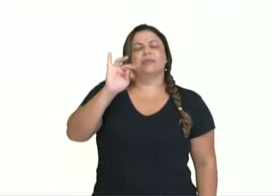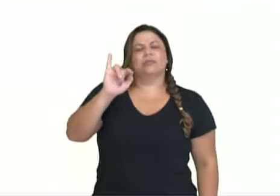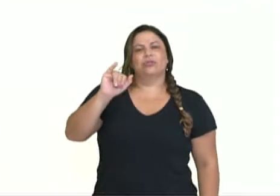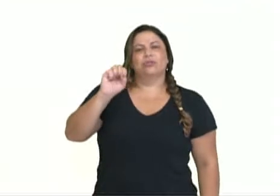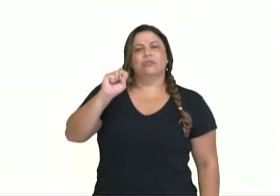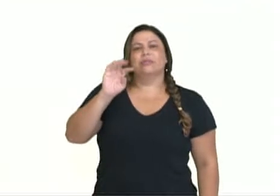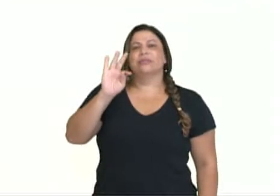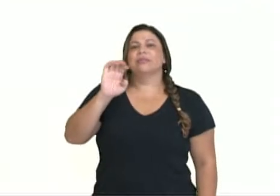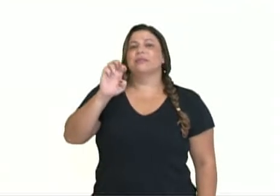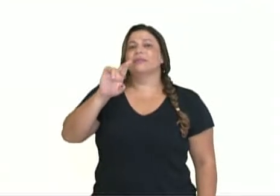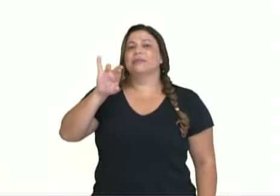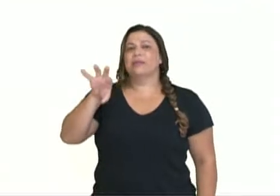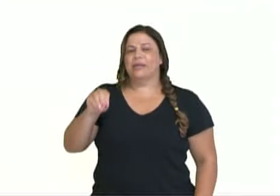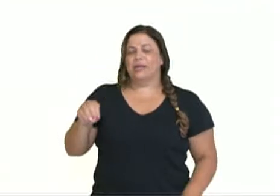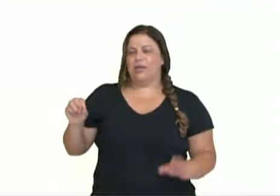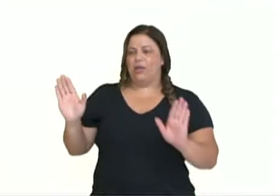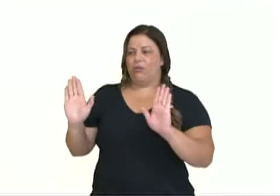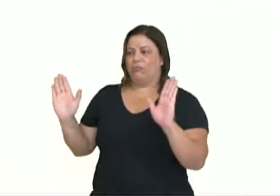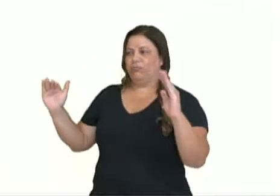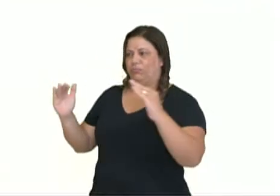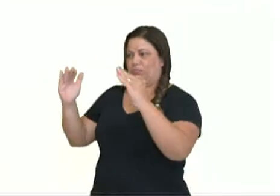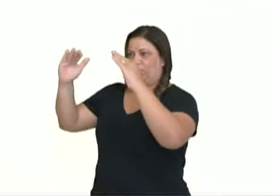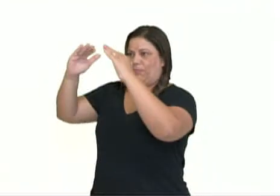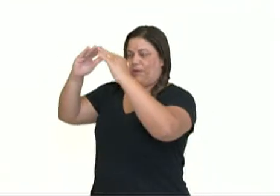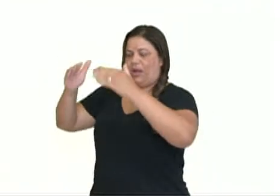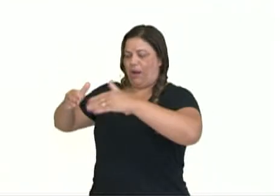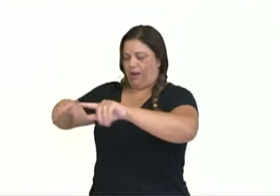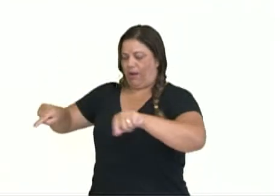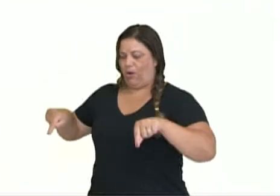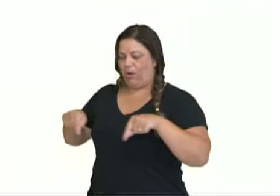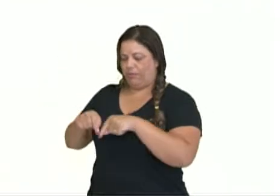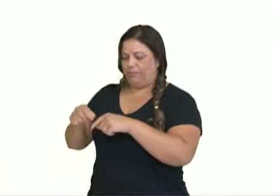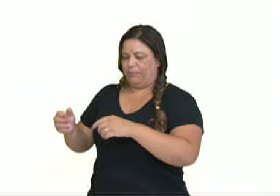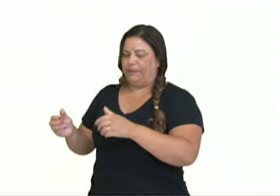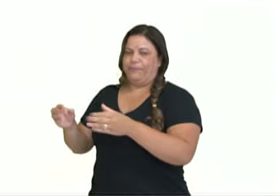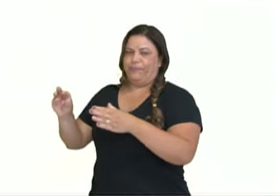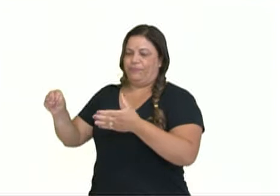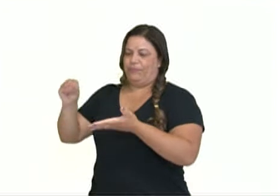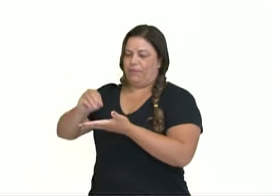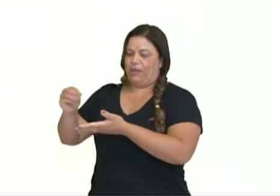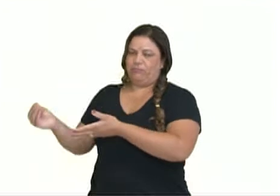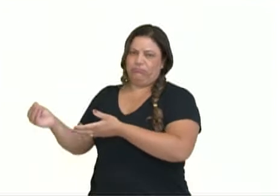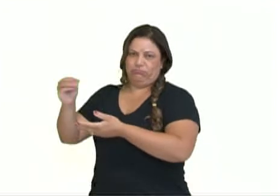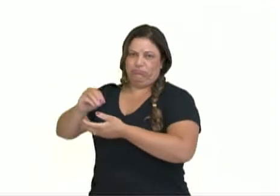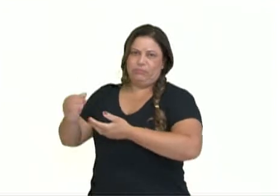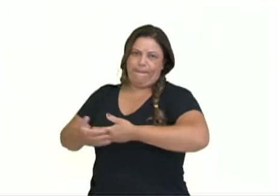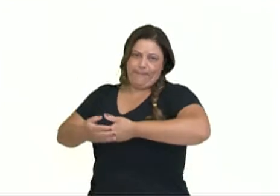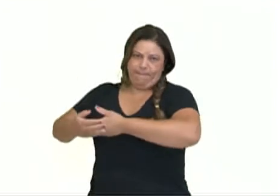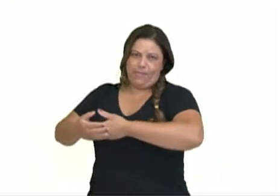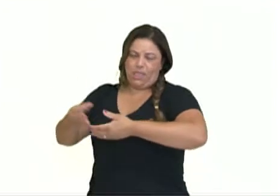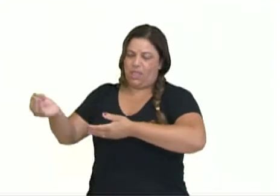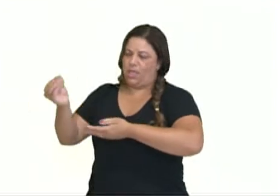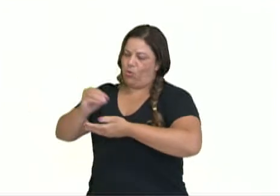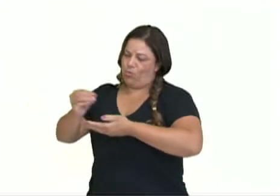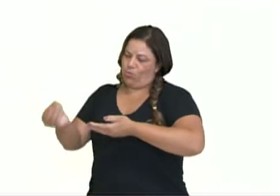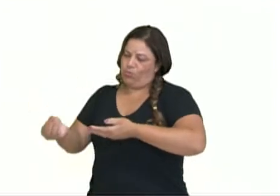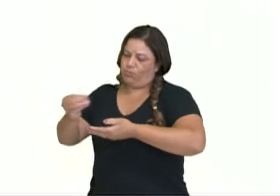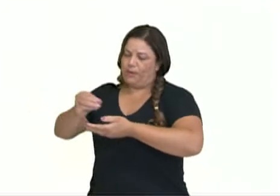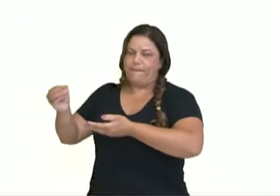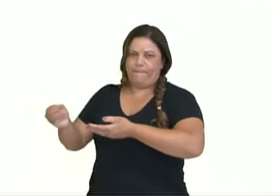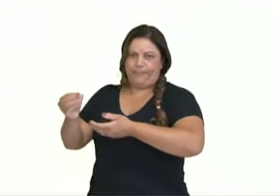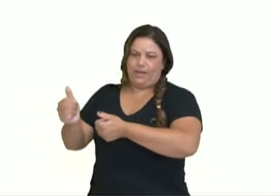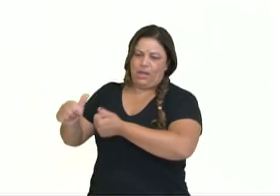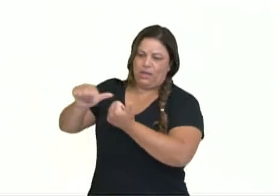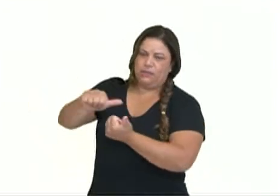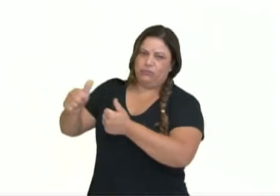como se fosse uma capelinha feita para batismo de crianças. Enfim, ele estava olhando para aquilo e falando, o que é que eu vou fazer da minha vida, né?